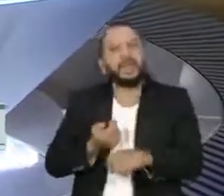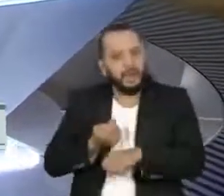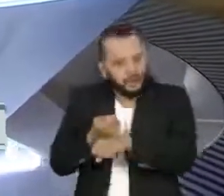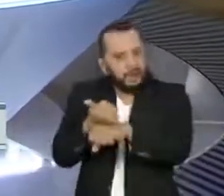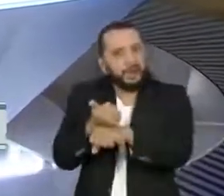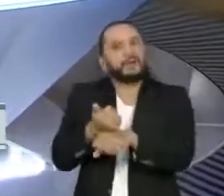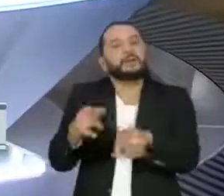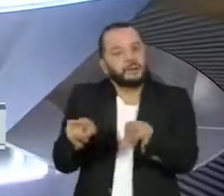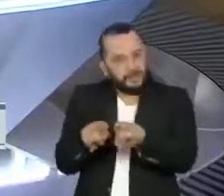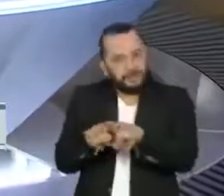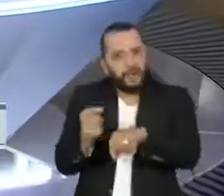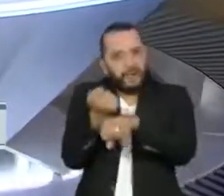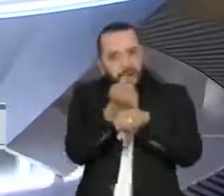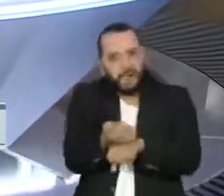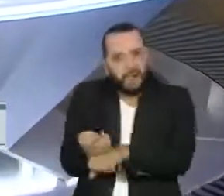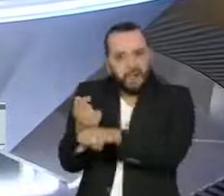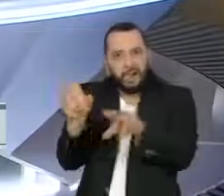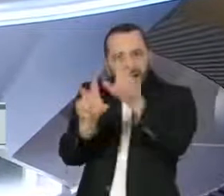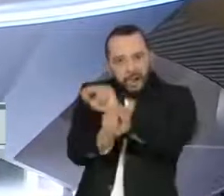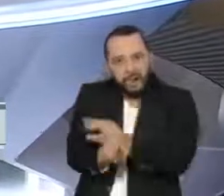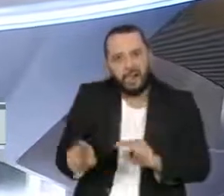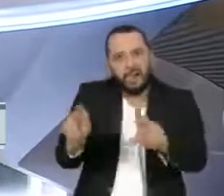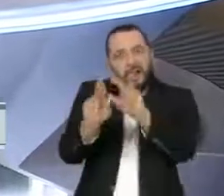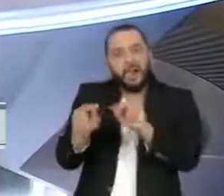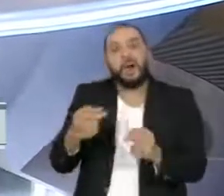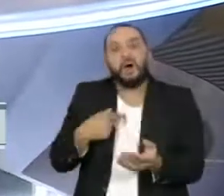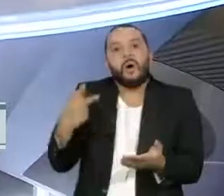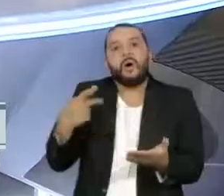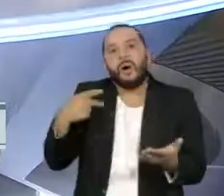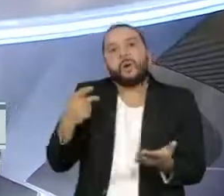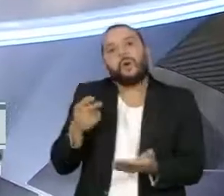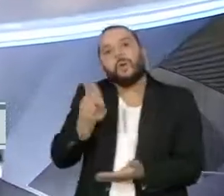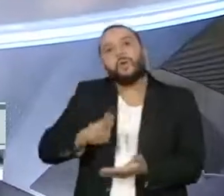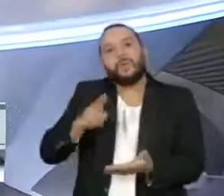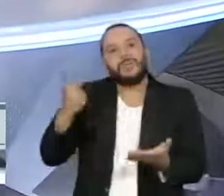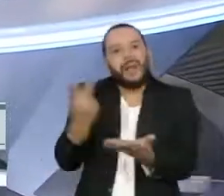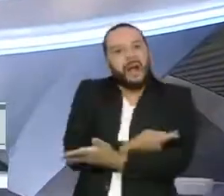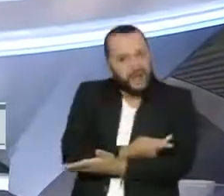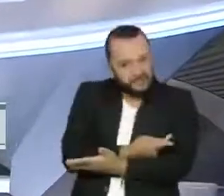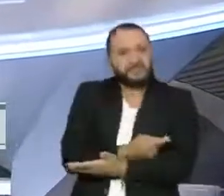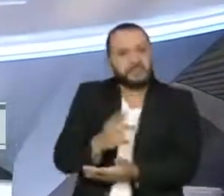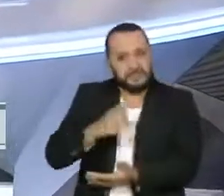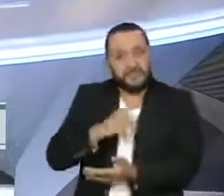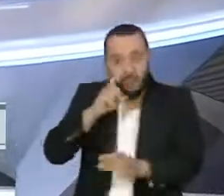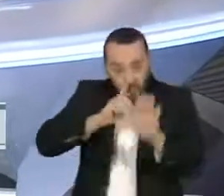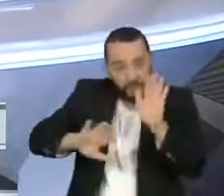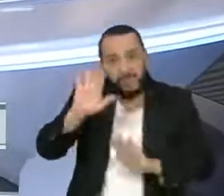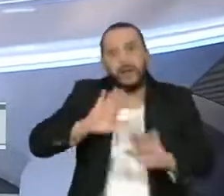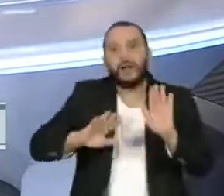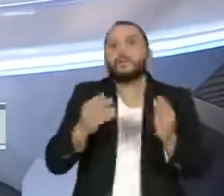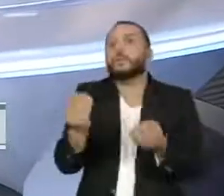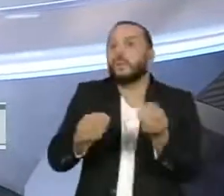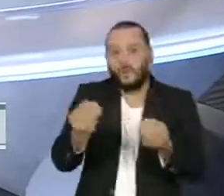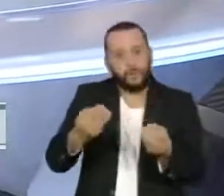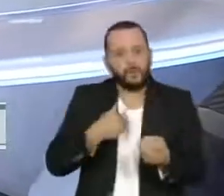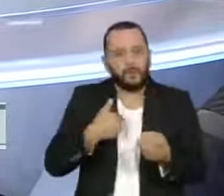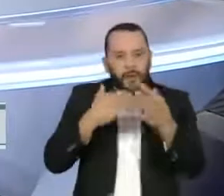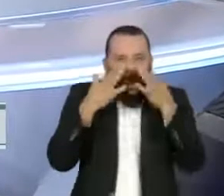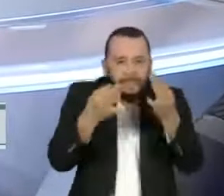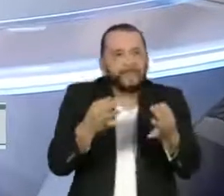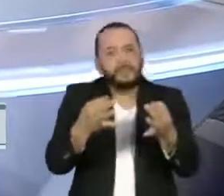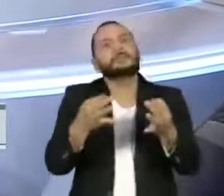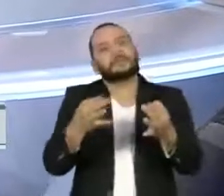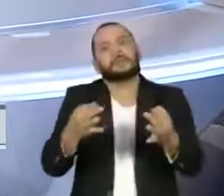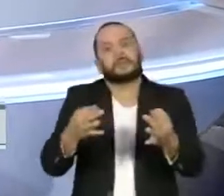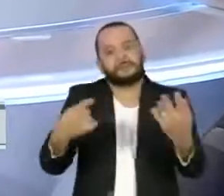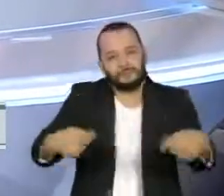uso indevido de dados do beneficiário do INSS. Em um ano tão difícil para equilibrar as contas, é preciso ter atenção ainda